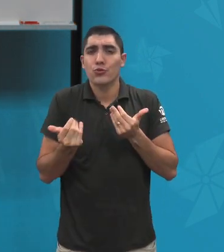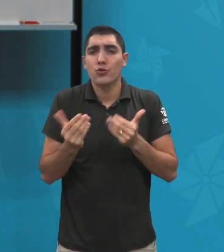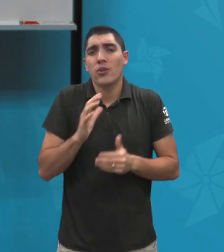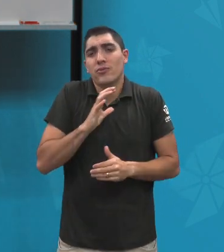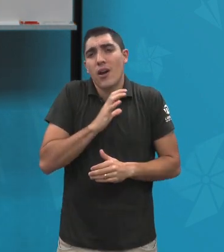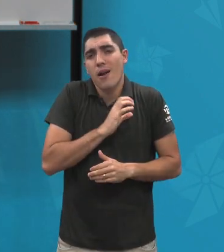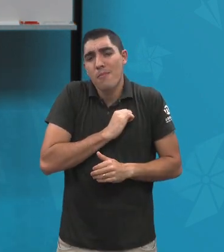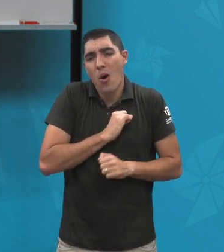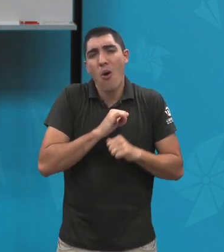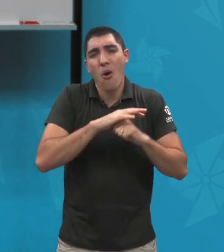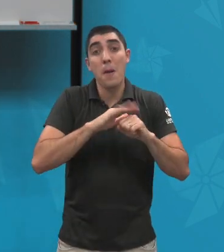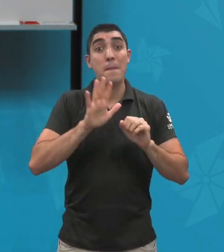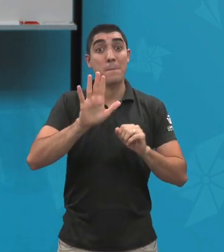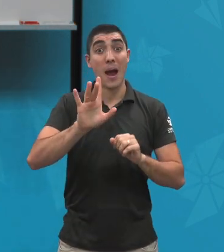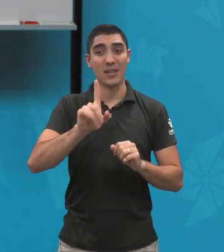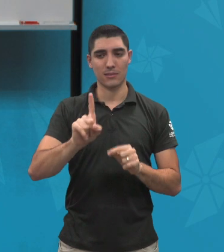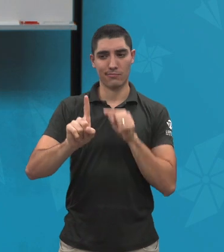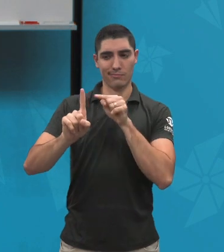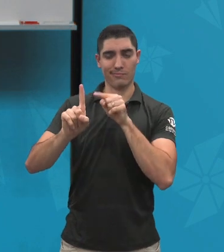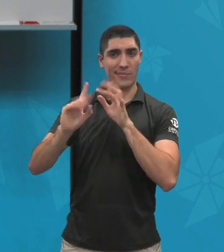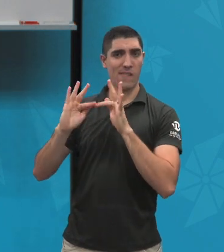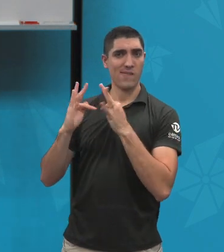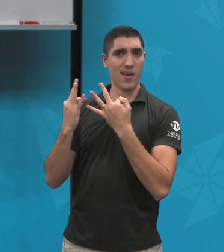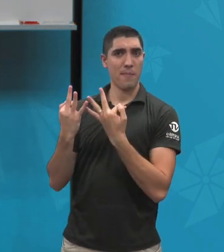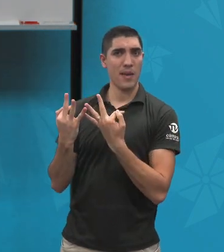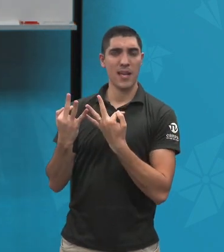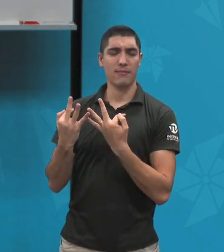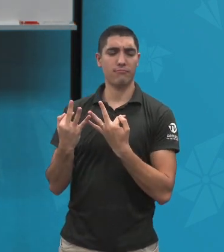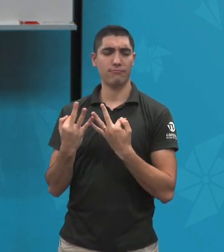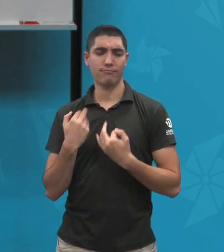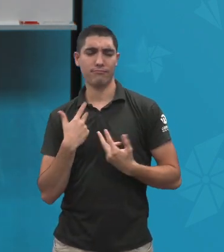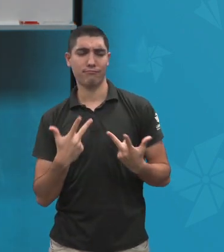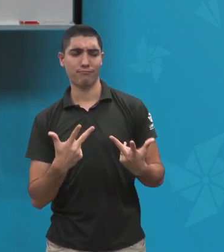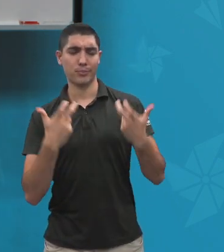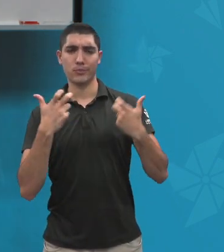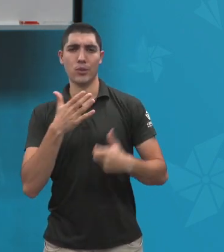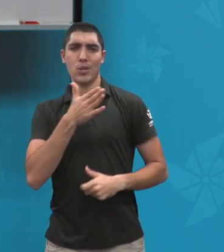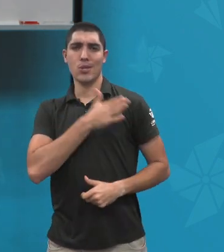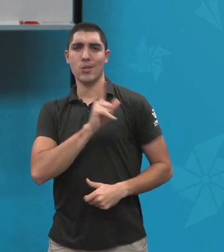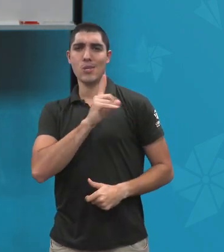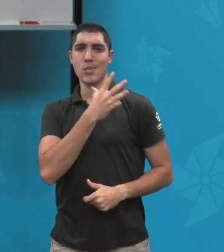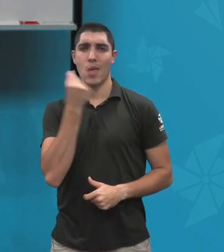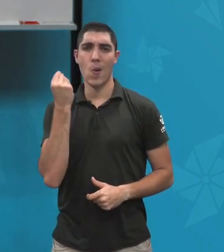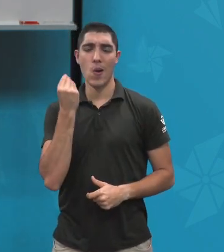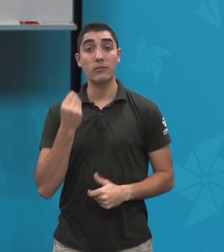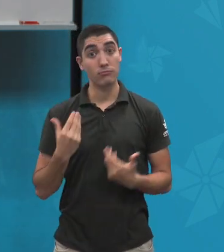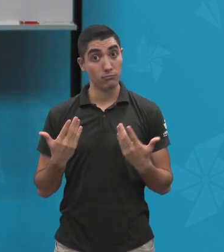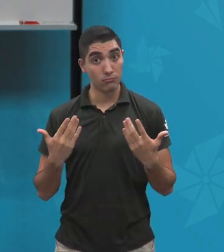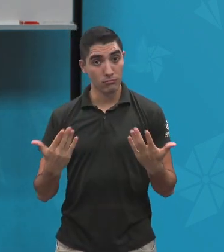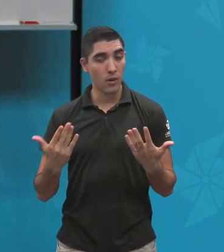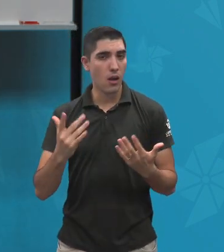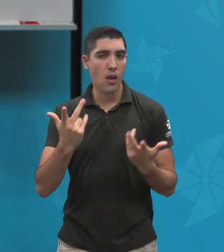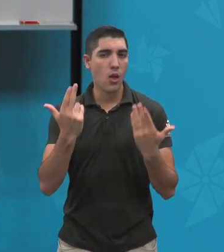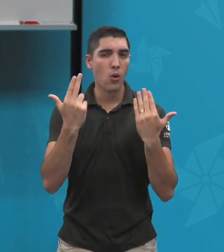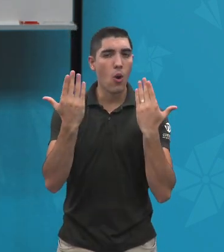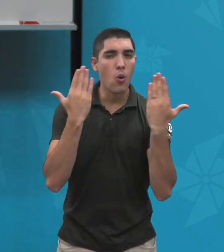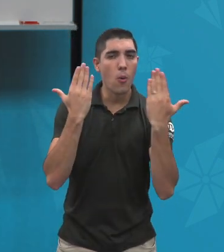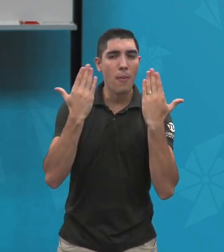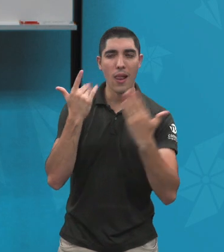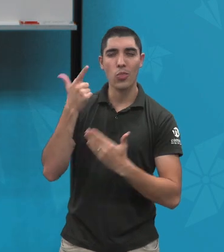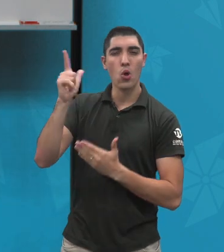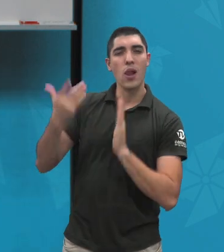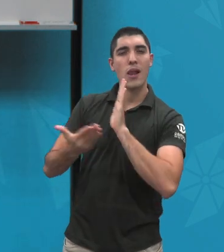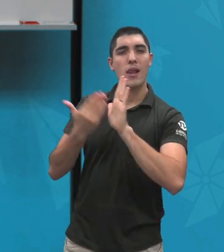que não é muito bem quisto pela família, é uma coisa que vai aparecer alguns anos depois, por exemplo, numa peça de